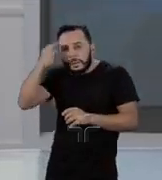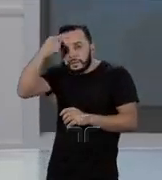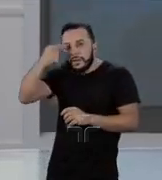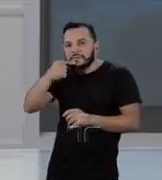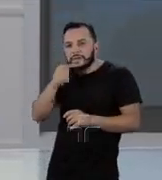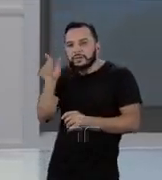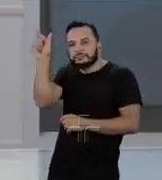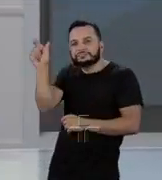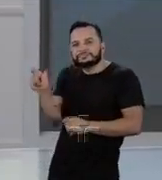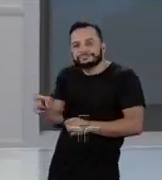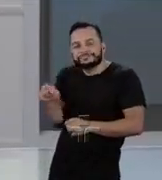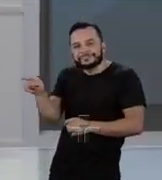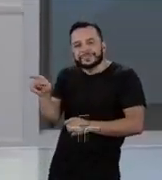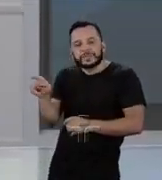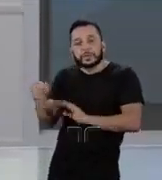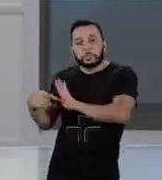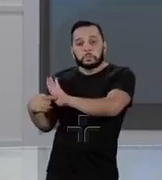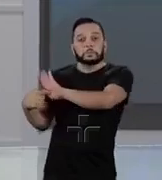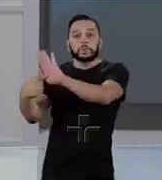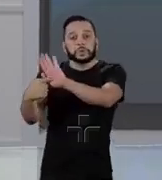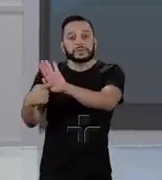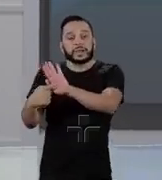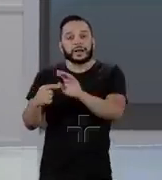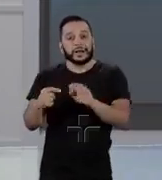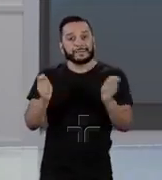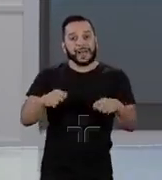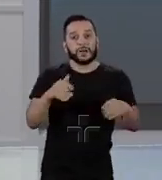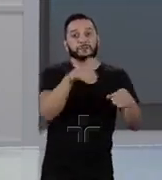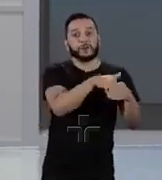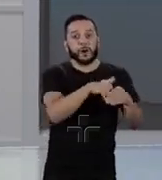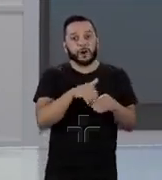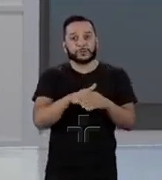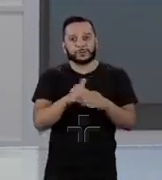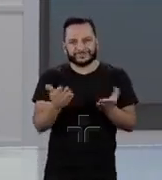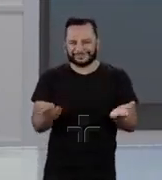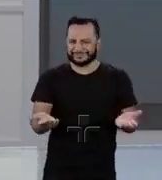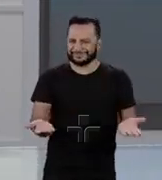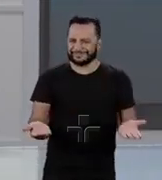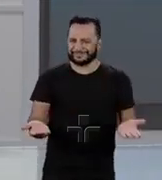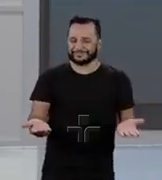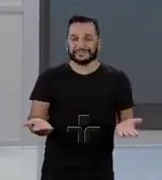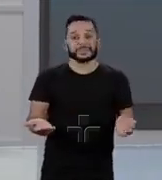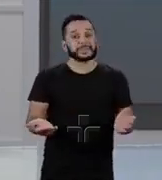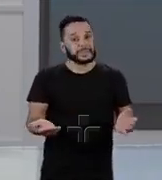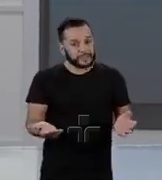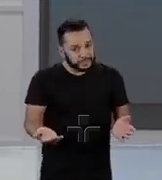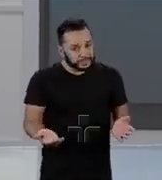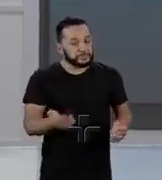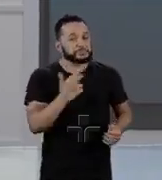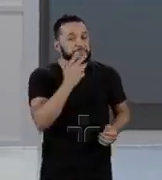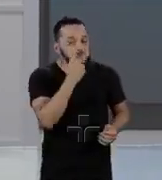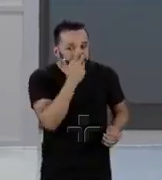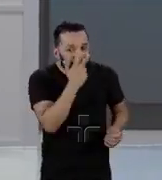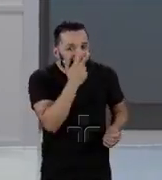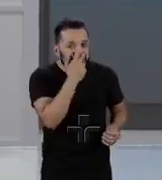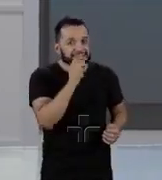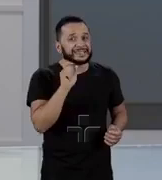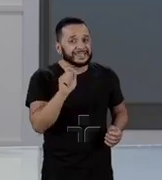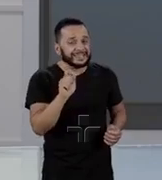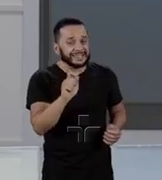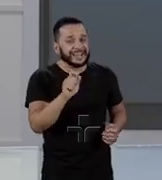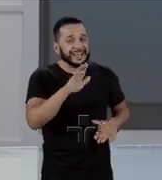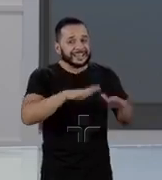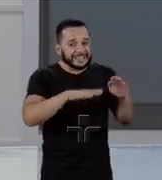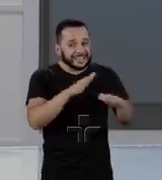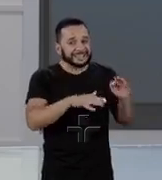isso, certo? Porque isso daí vai dar, inclusive, como se diz, munição para